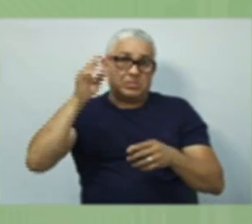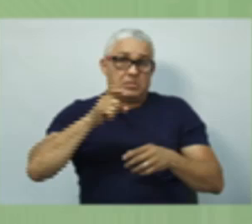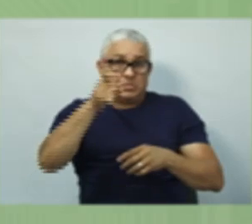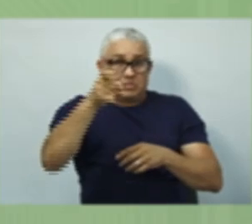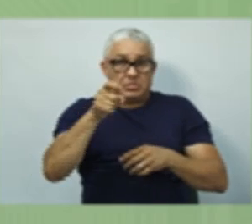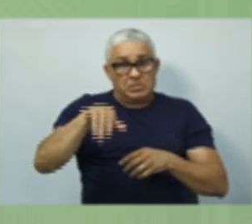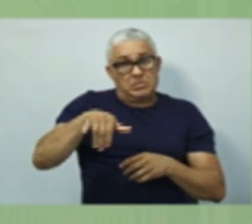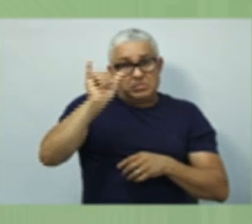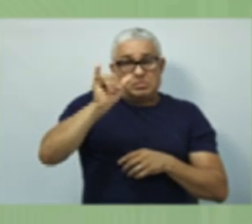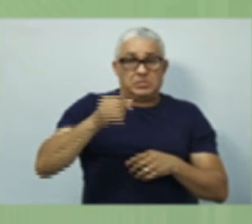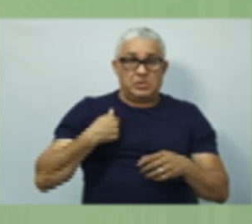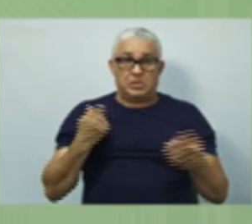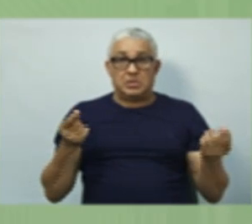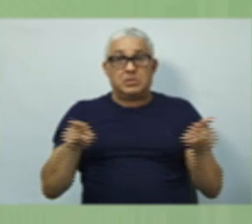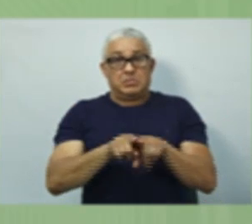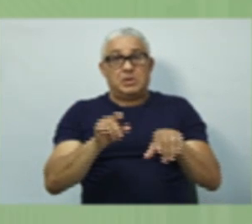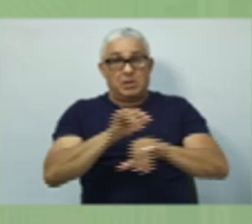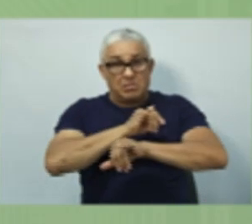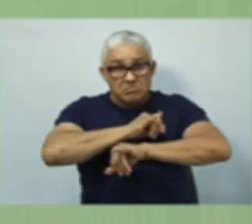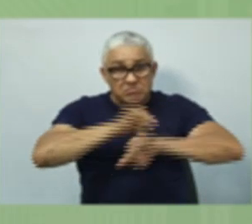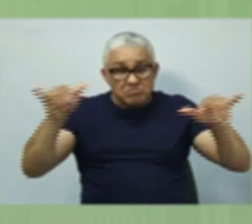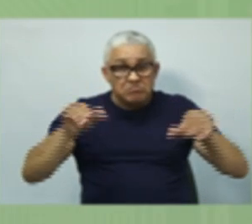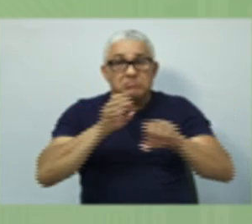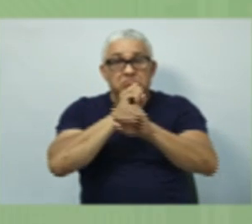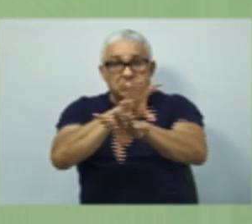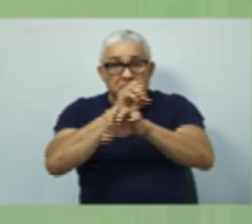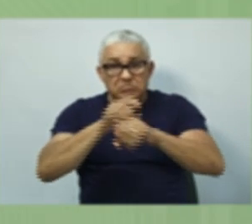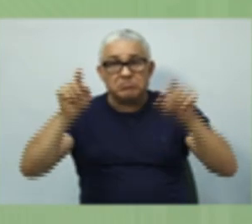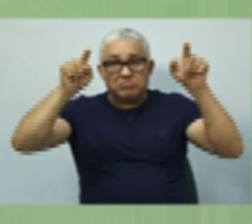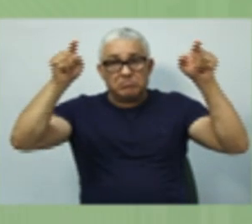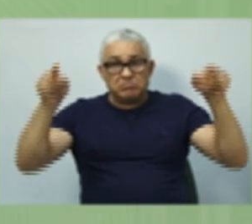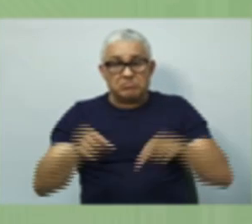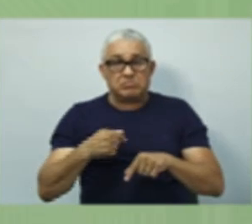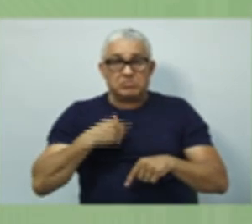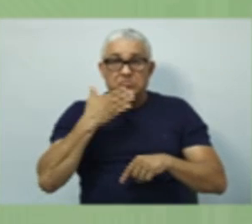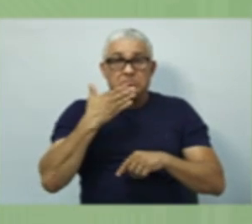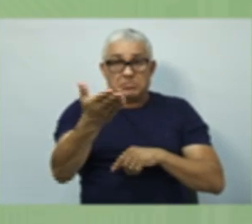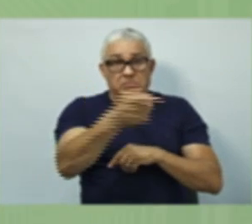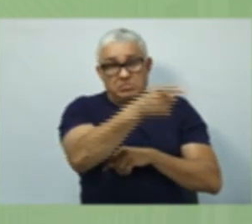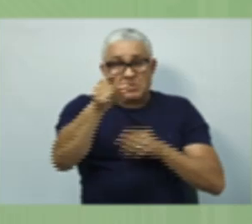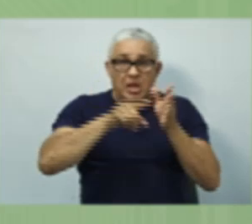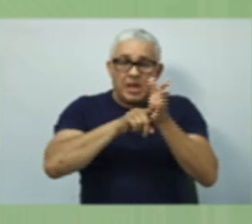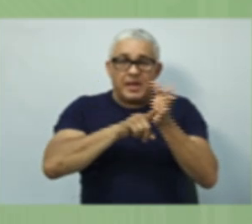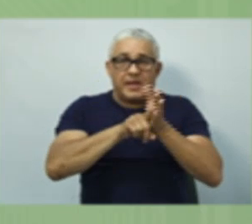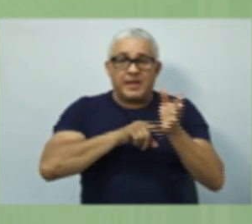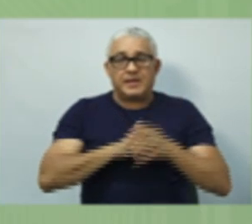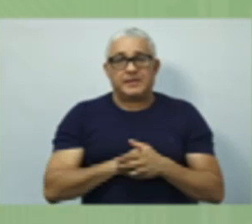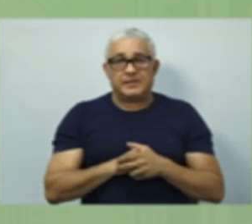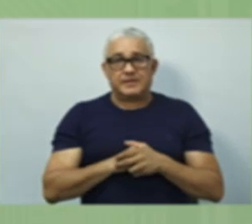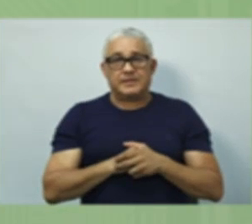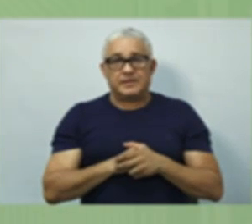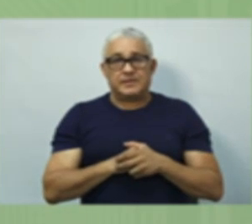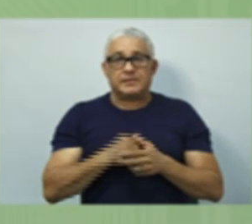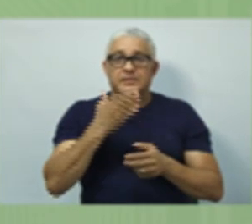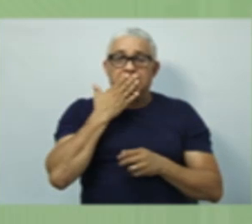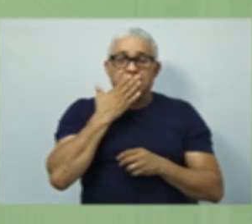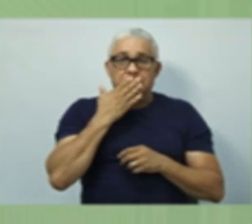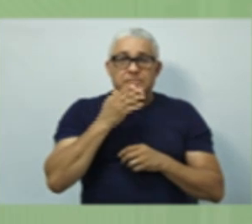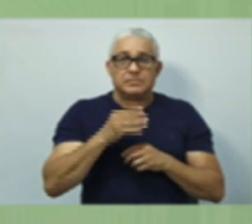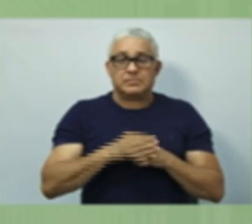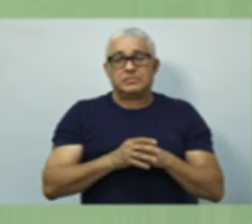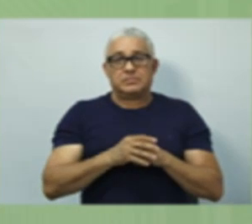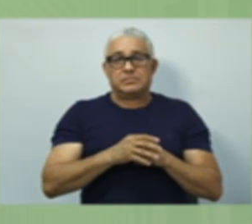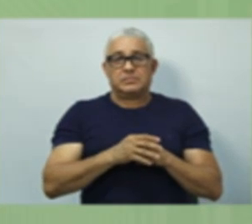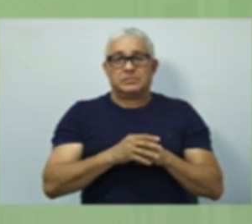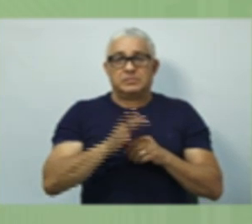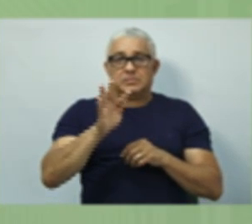Y. Quero abrir um parênteses aqui também. Eu pedi para que vocês pesquisassem sobre os tipos de gerações,